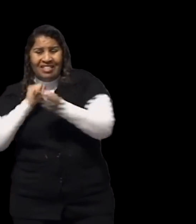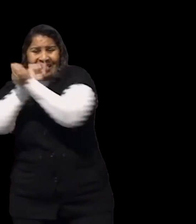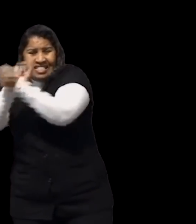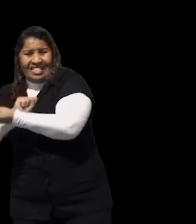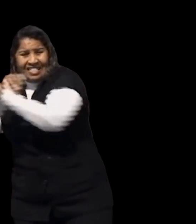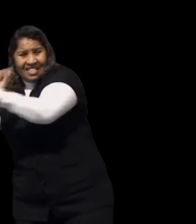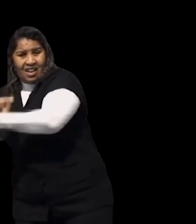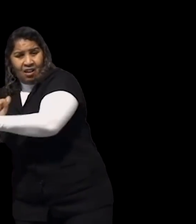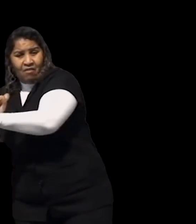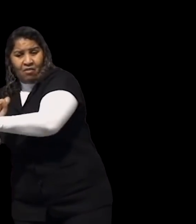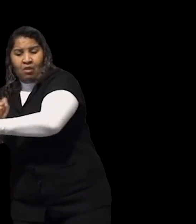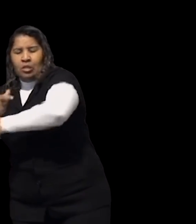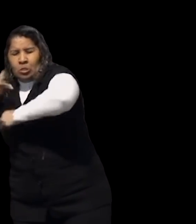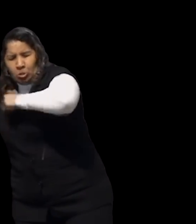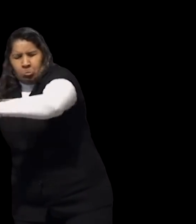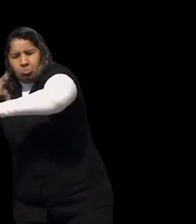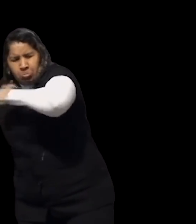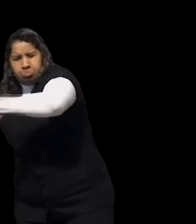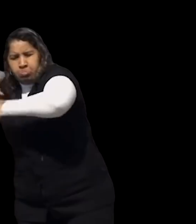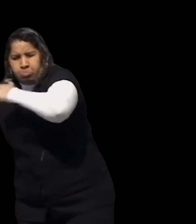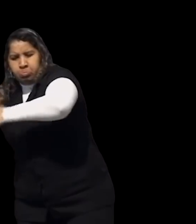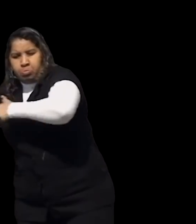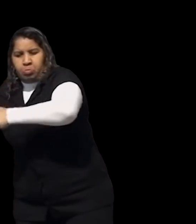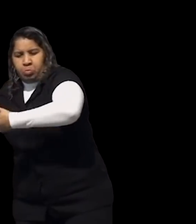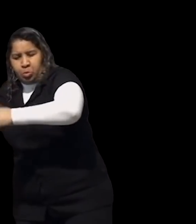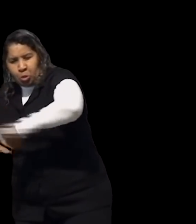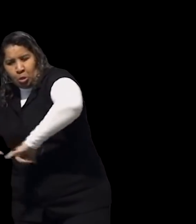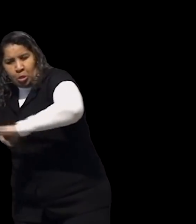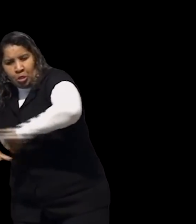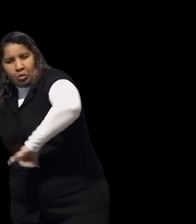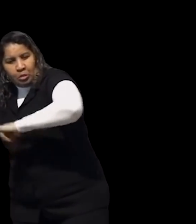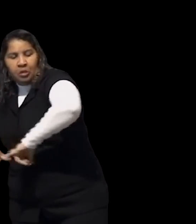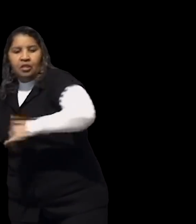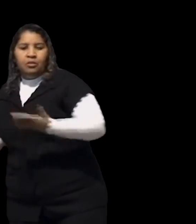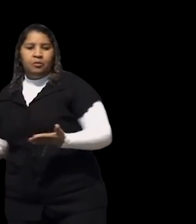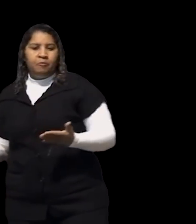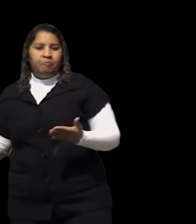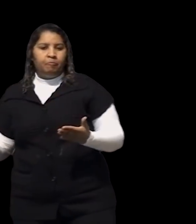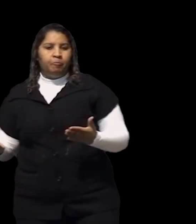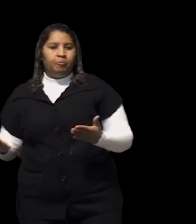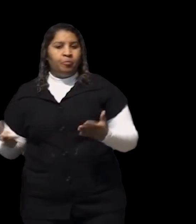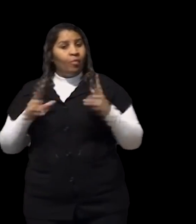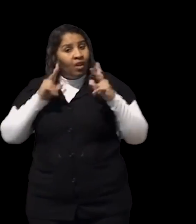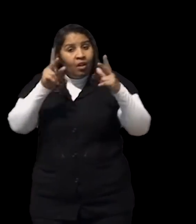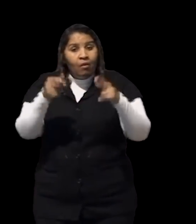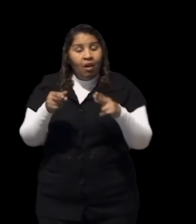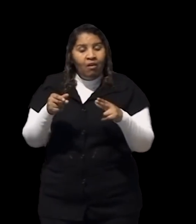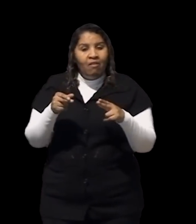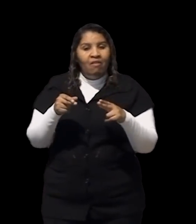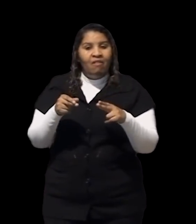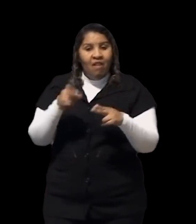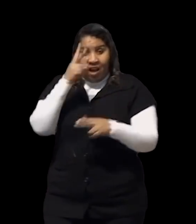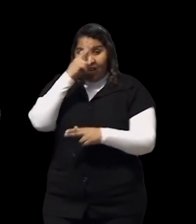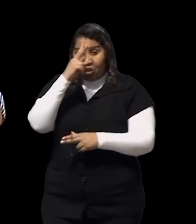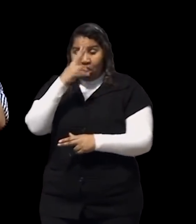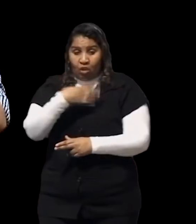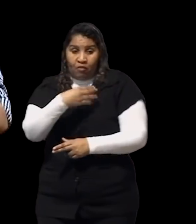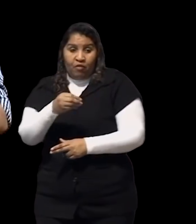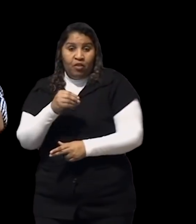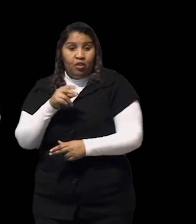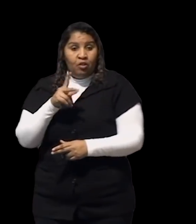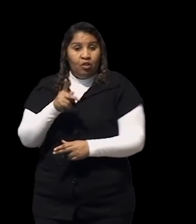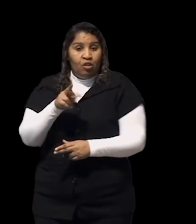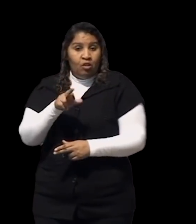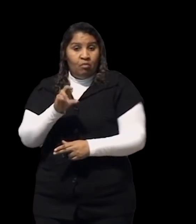é isso que remete a parábola do filho pródigo a um filho dentro de casa que não vai embora porque tem